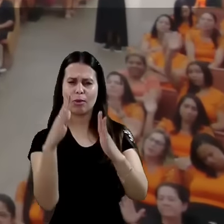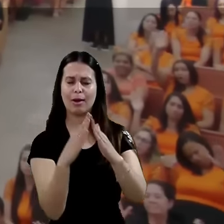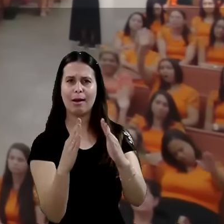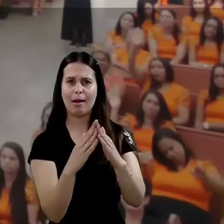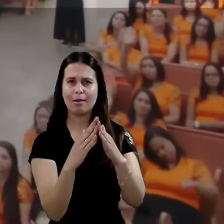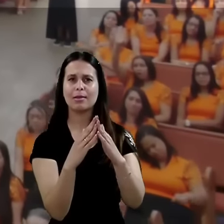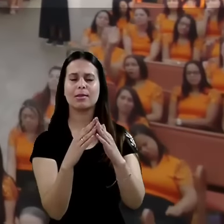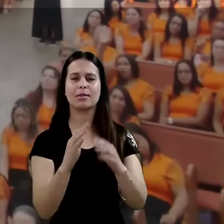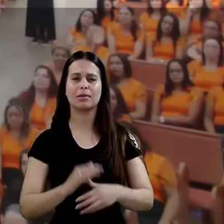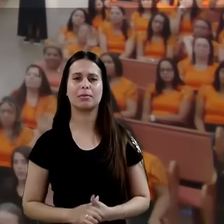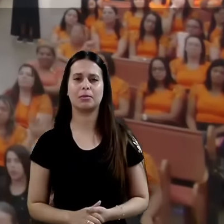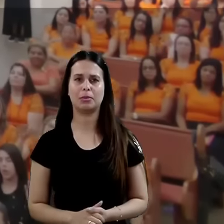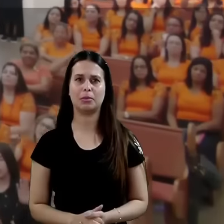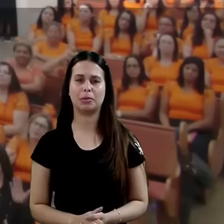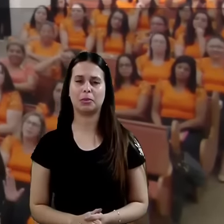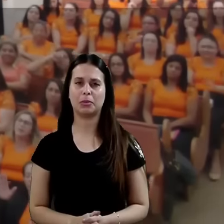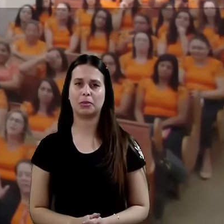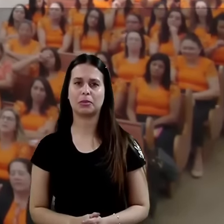tua casa